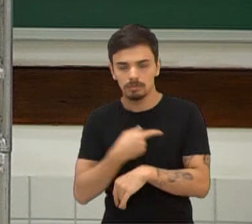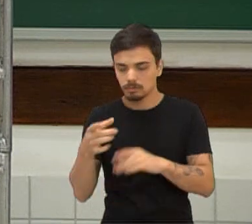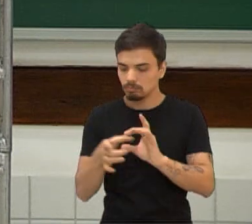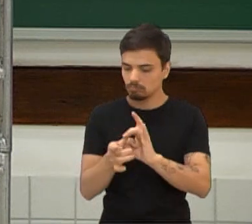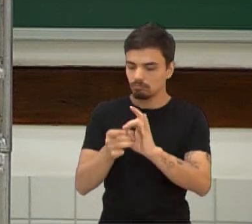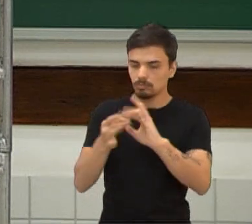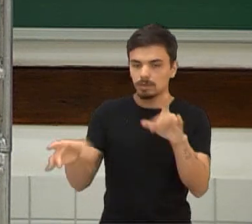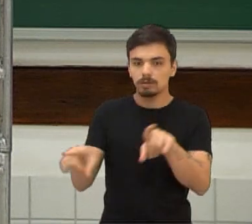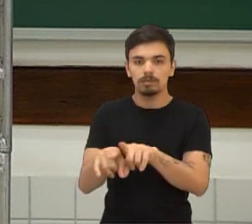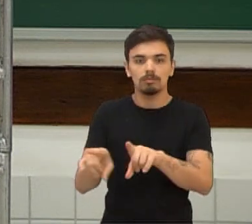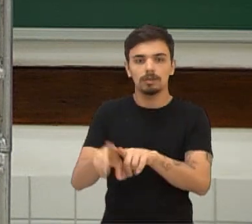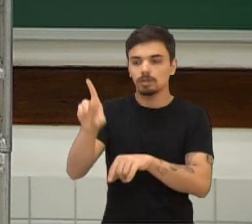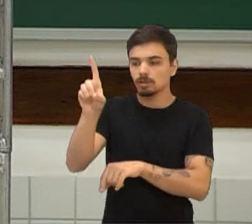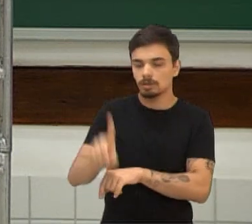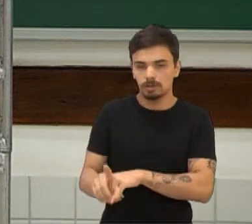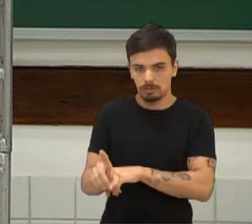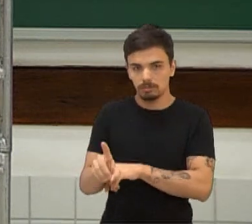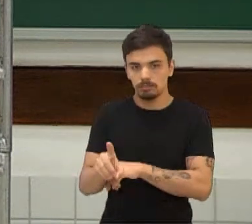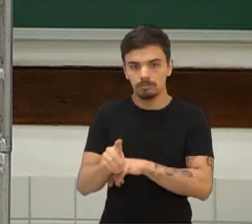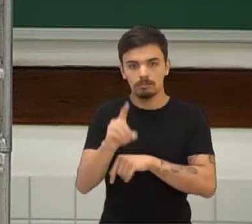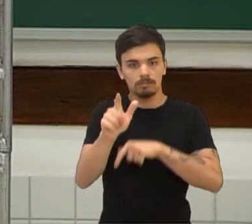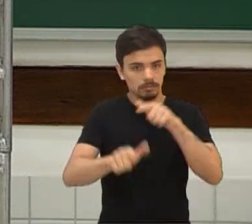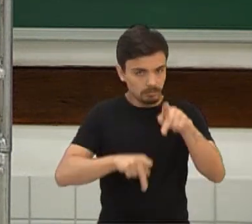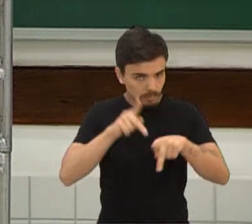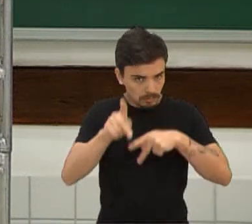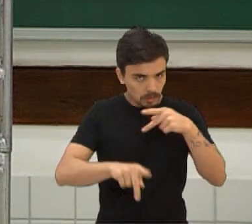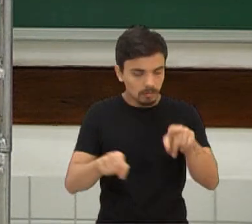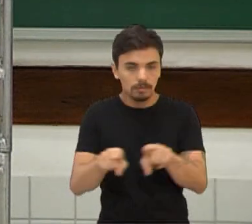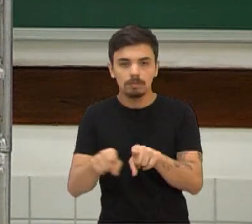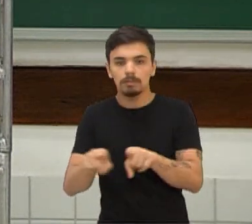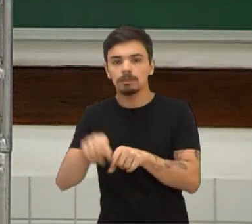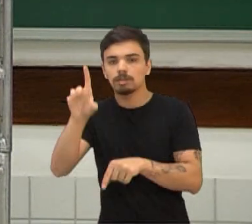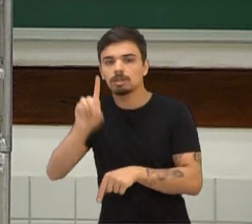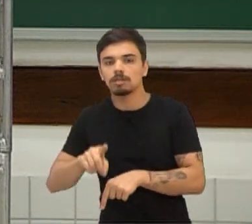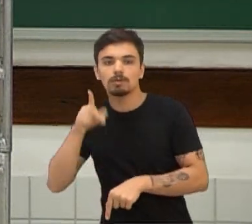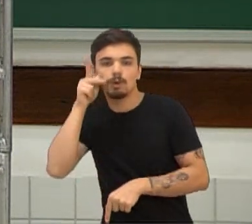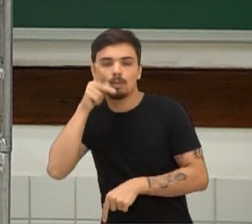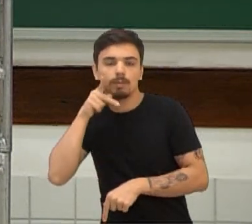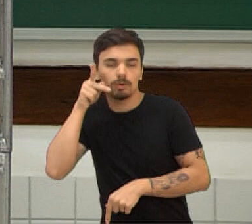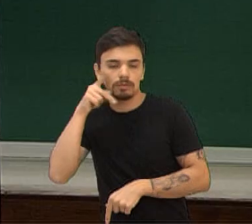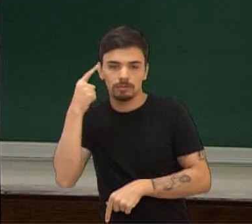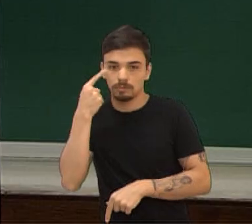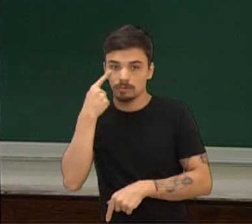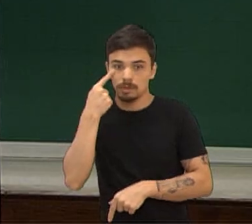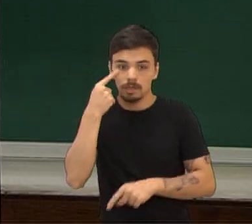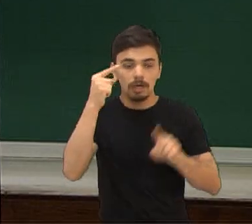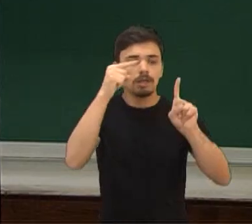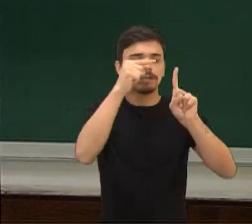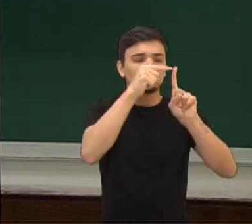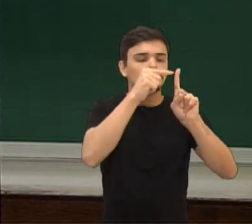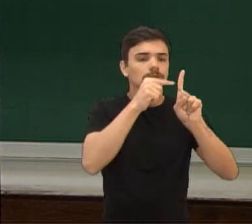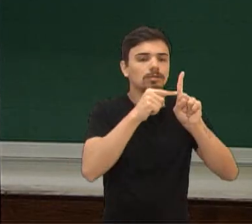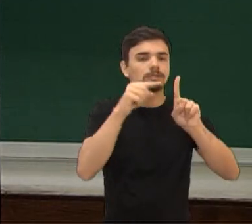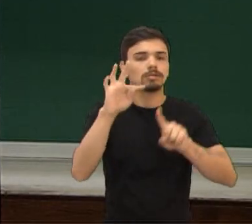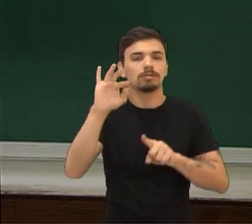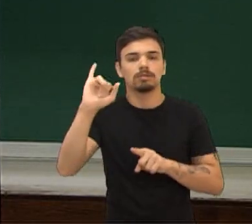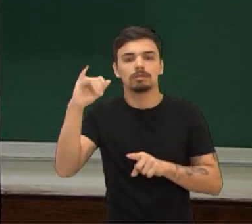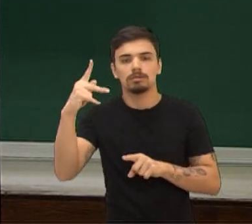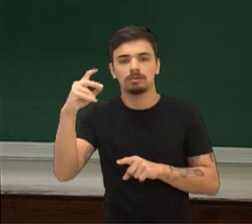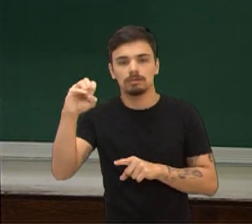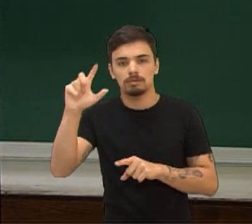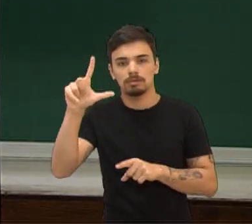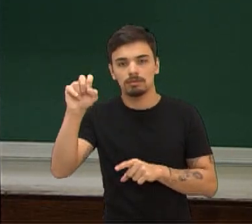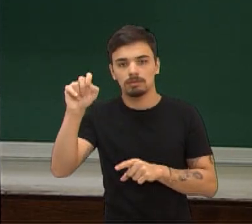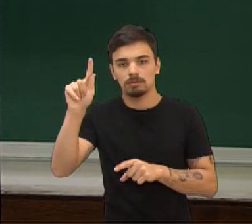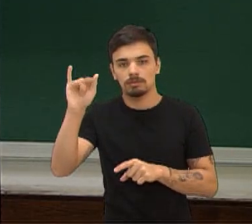direitos civis e dos nossos direitos políticos. Então, tipologia dos direitos. É muito importante perceber que os